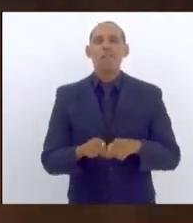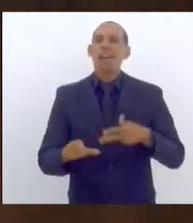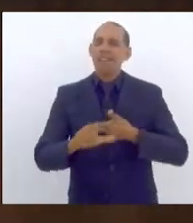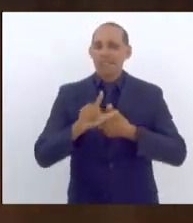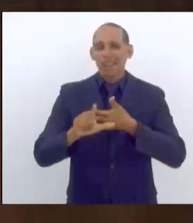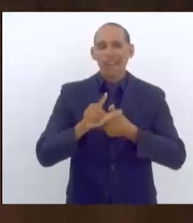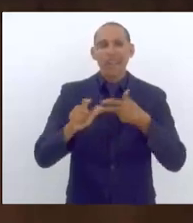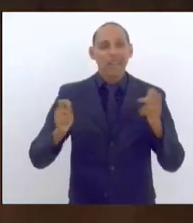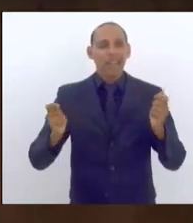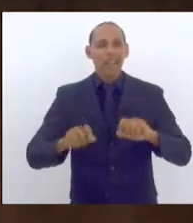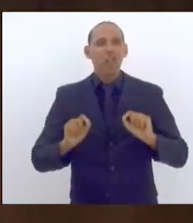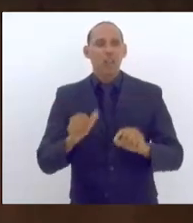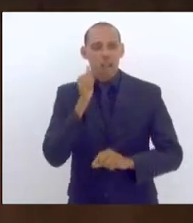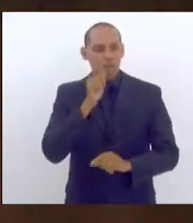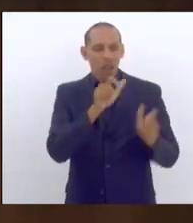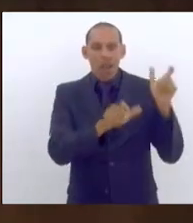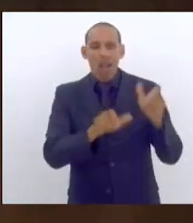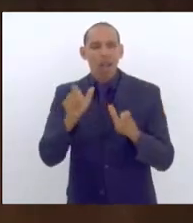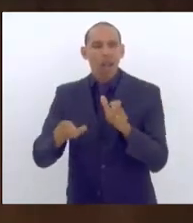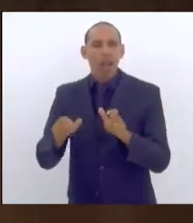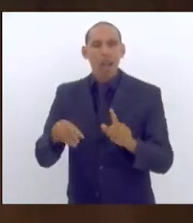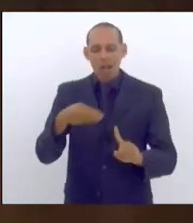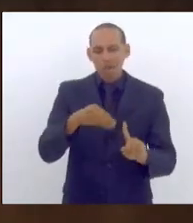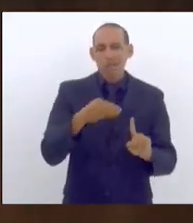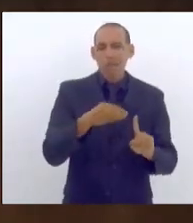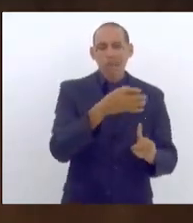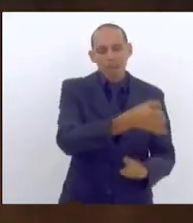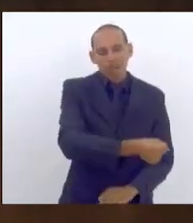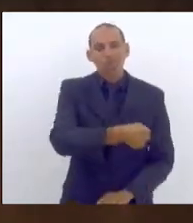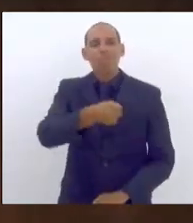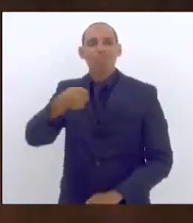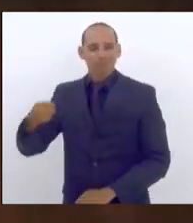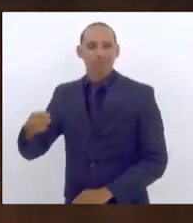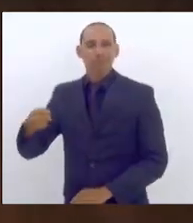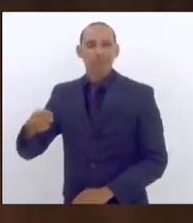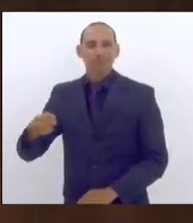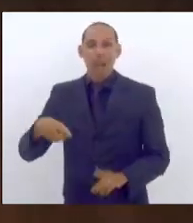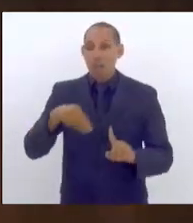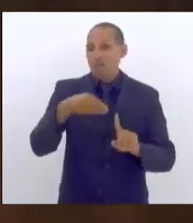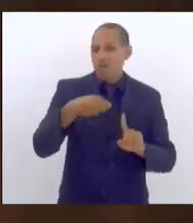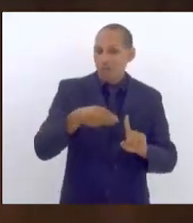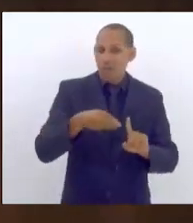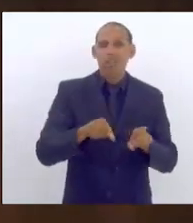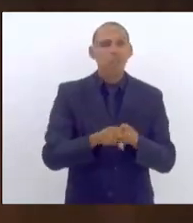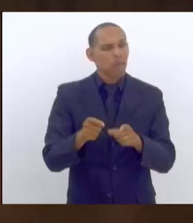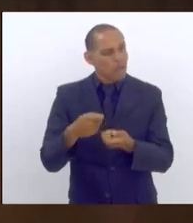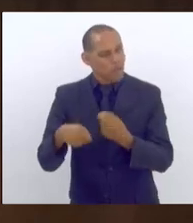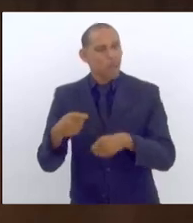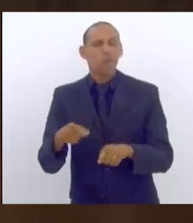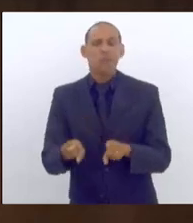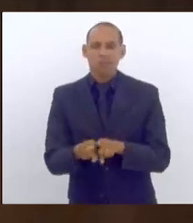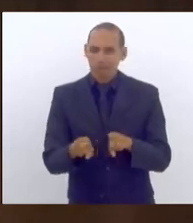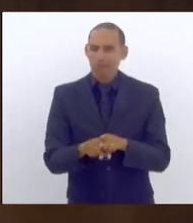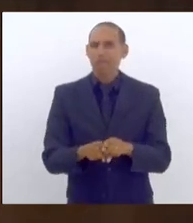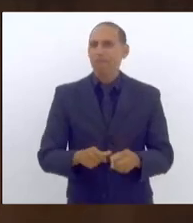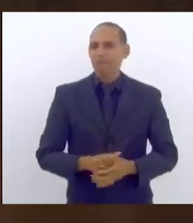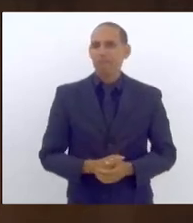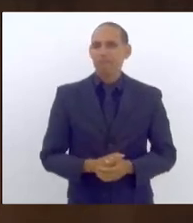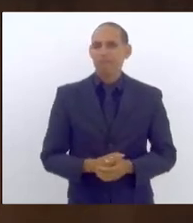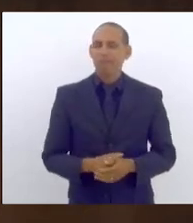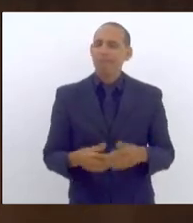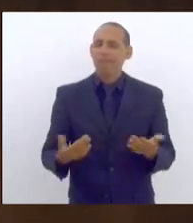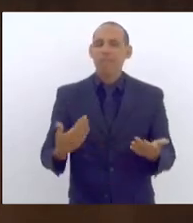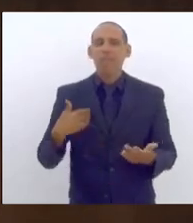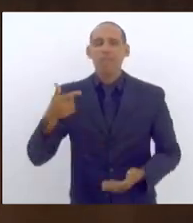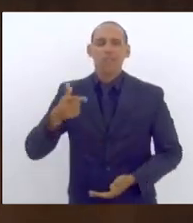a retirar essas mulheres da situação de vulnerabilidades, vulnerabilidades inclusive econômicas, né? Nesse sentido,